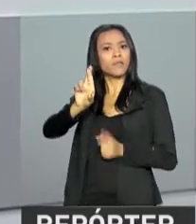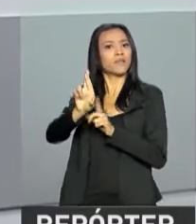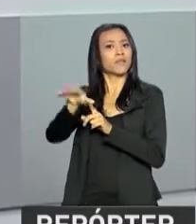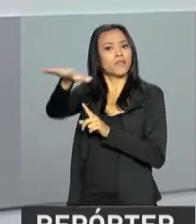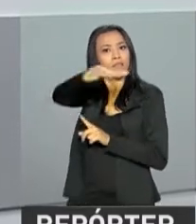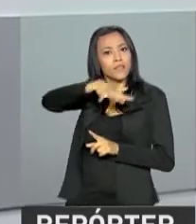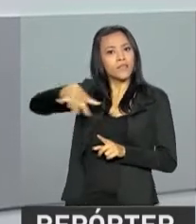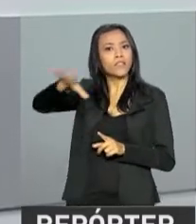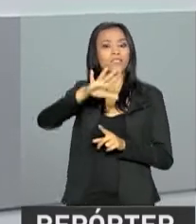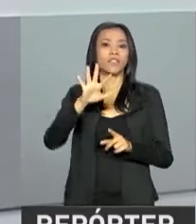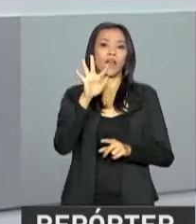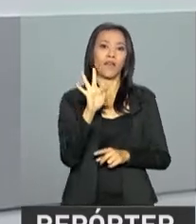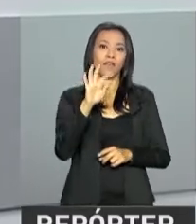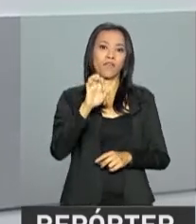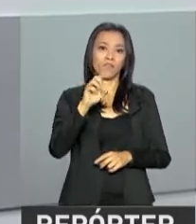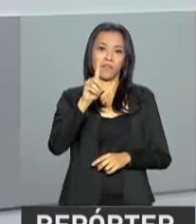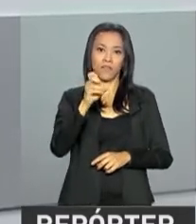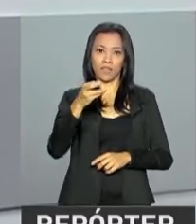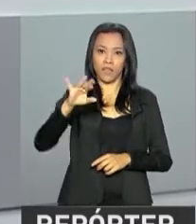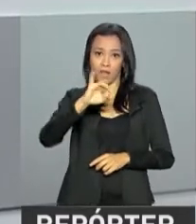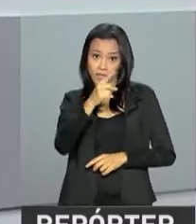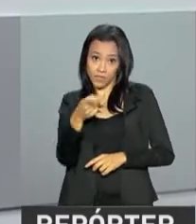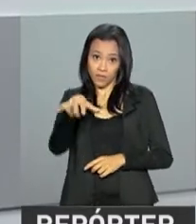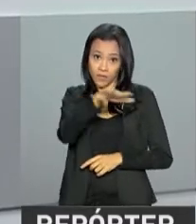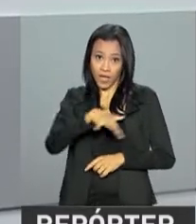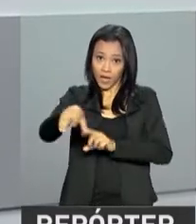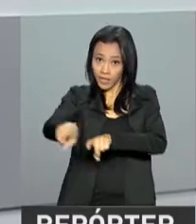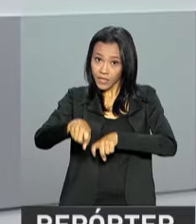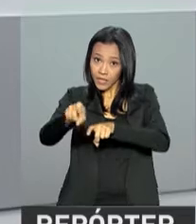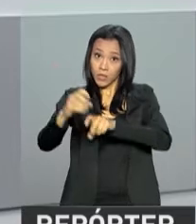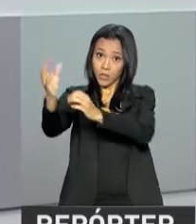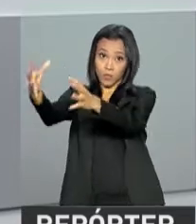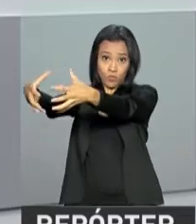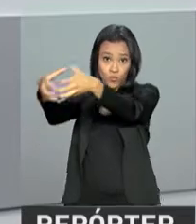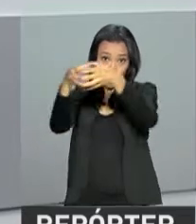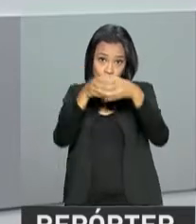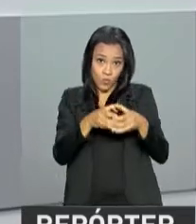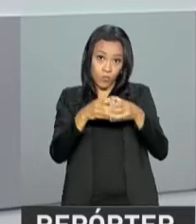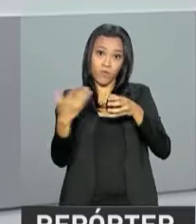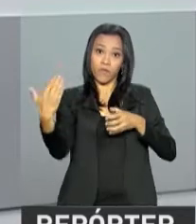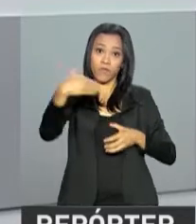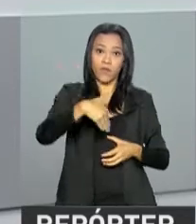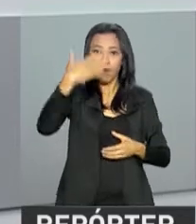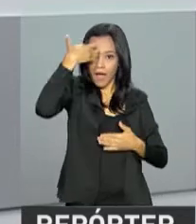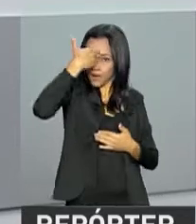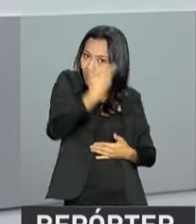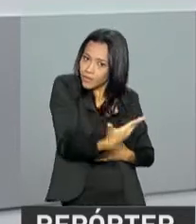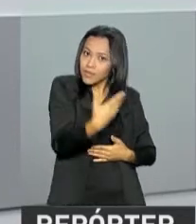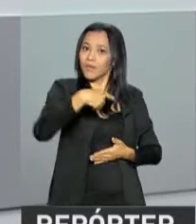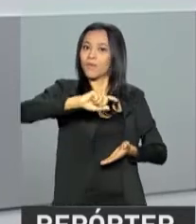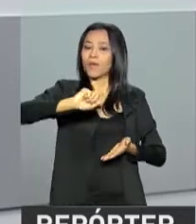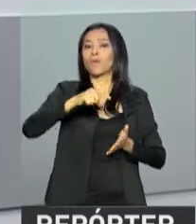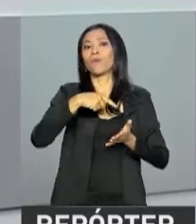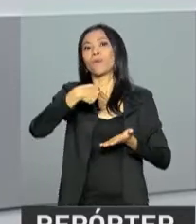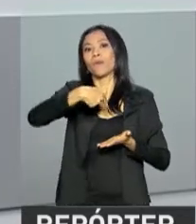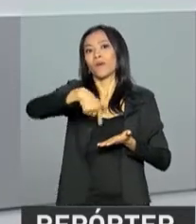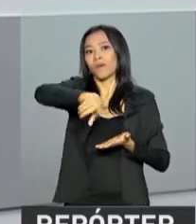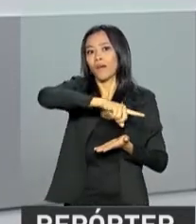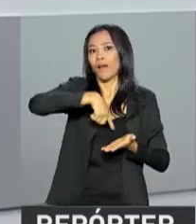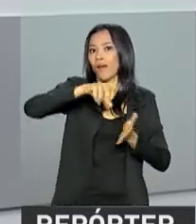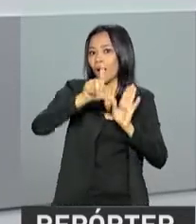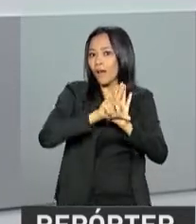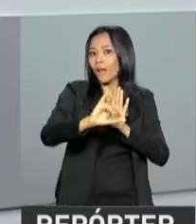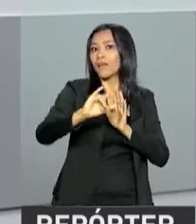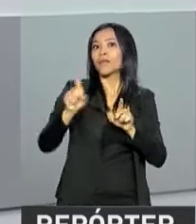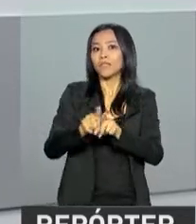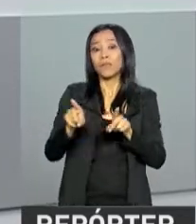agrícolas o grupo veio agradecer a sanção da lei que cria o conselho federal dos técnicos industriais e agrícolas e